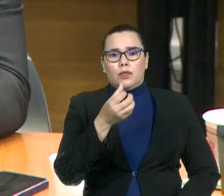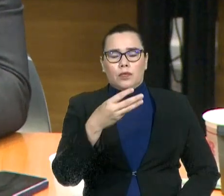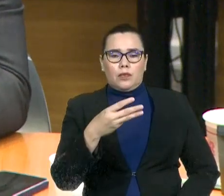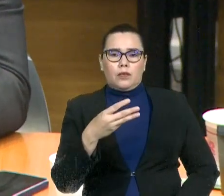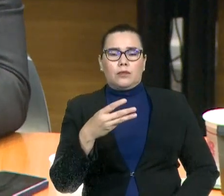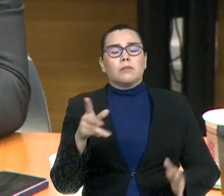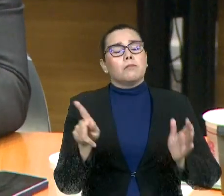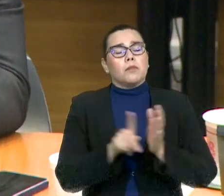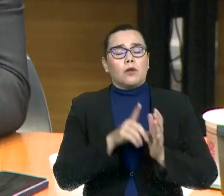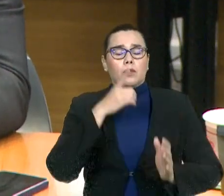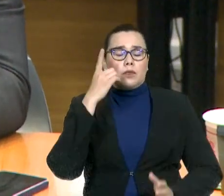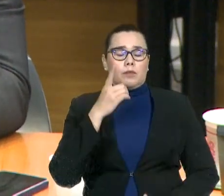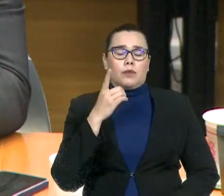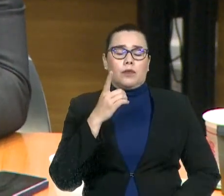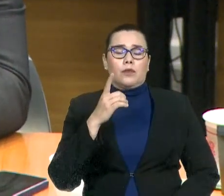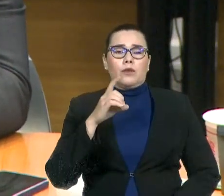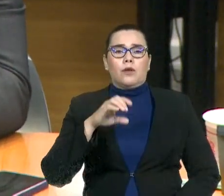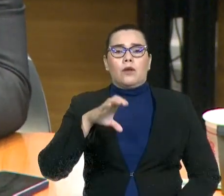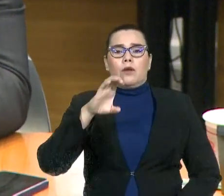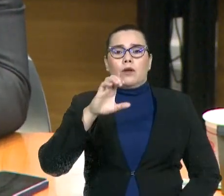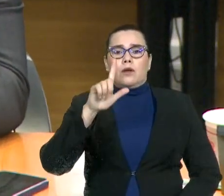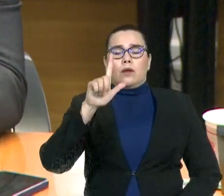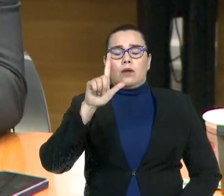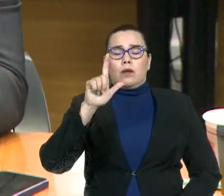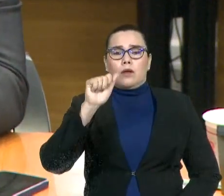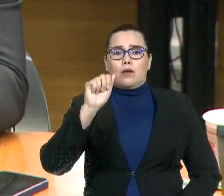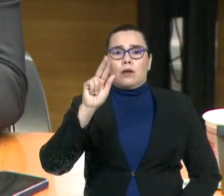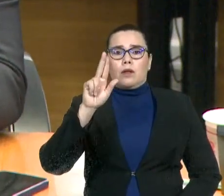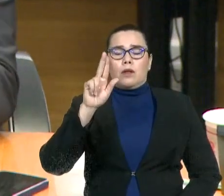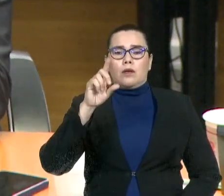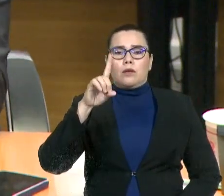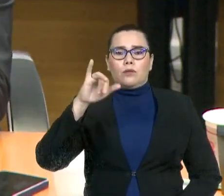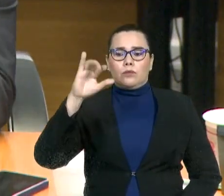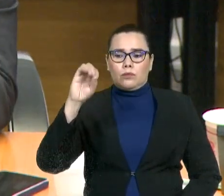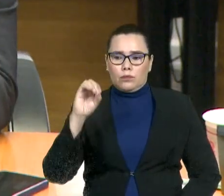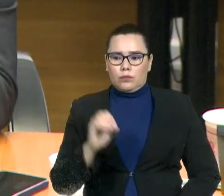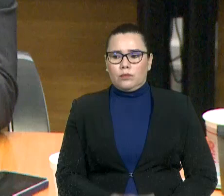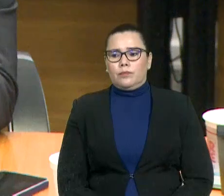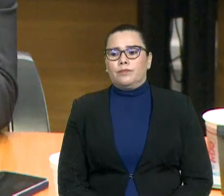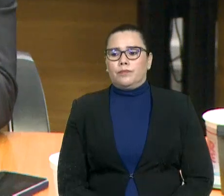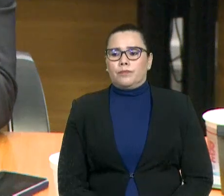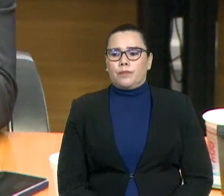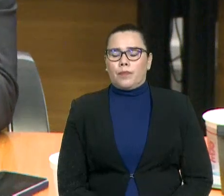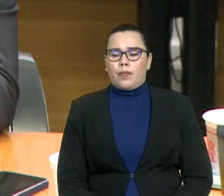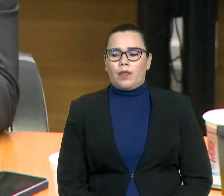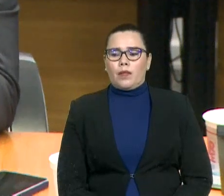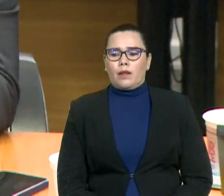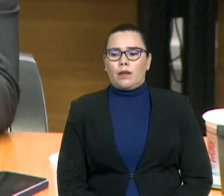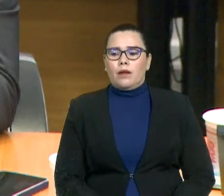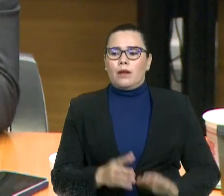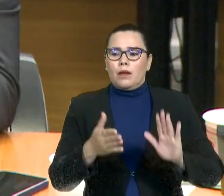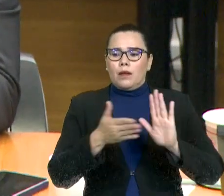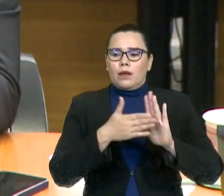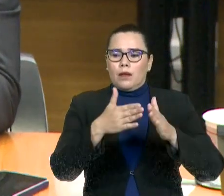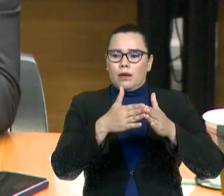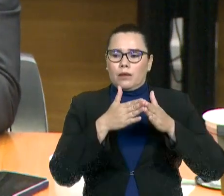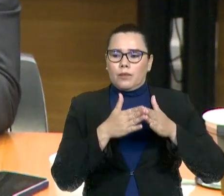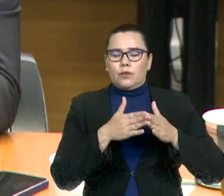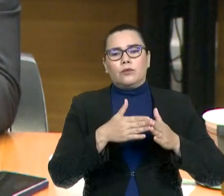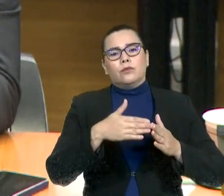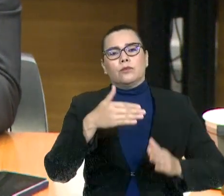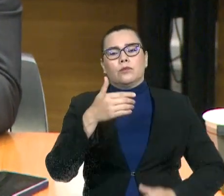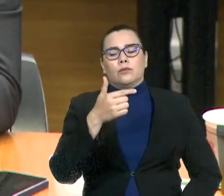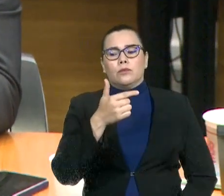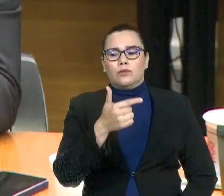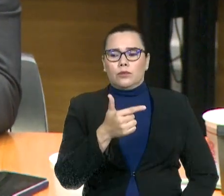deputado Cláudio Cunha. Requerimento 264/2023, de autoria do deputado Francisco Nagibe. Requerimento